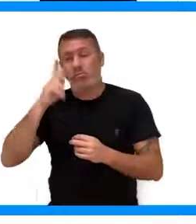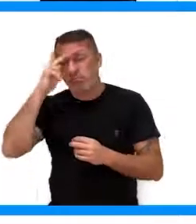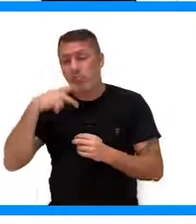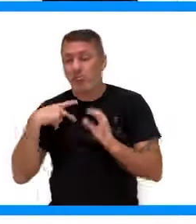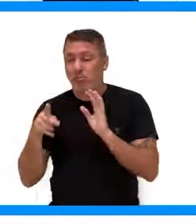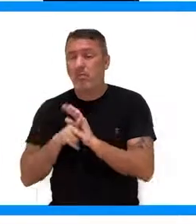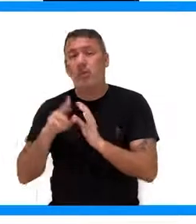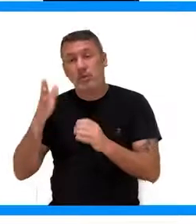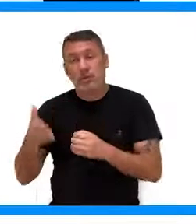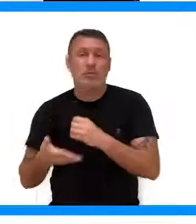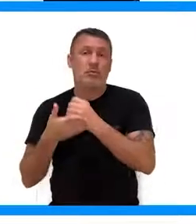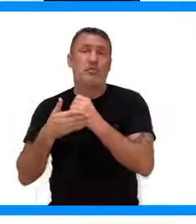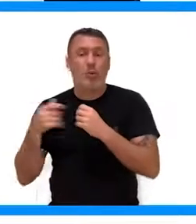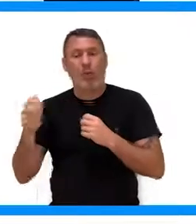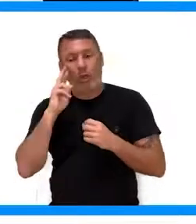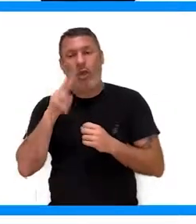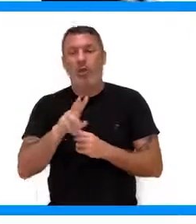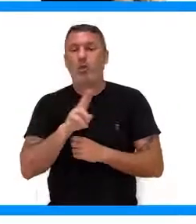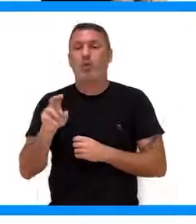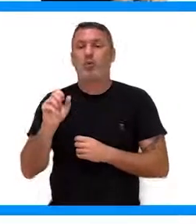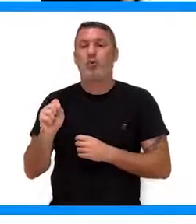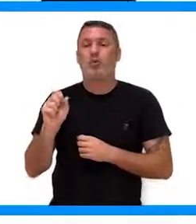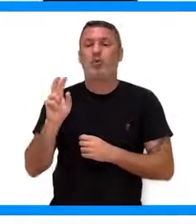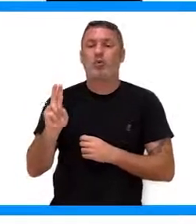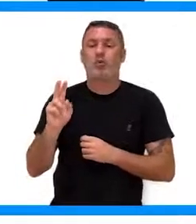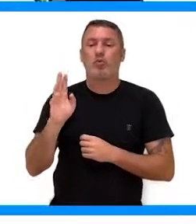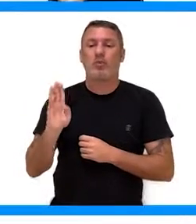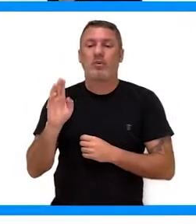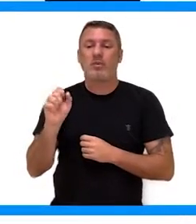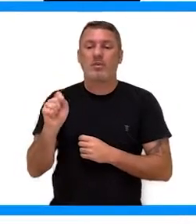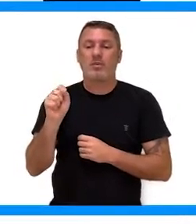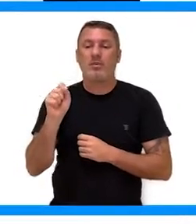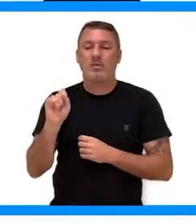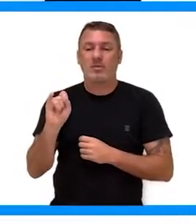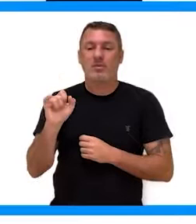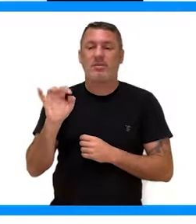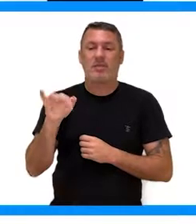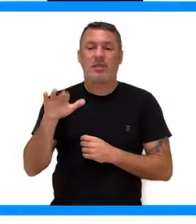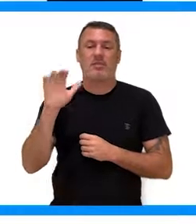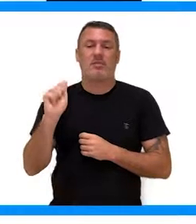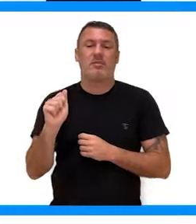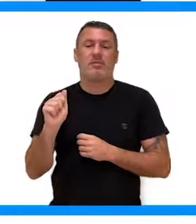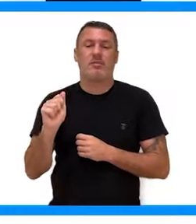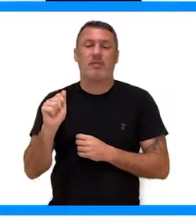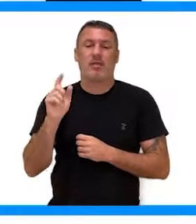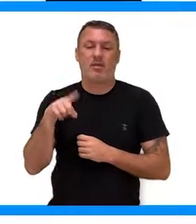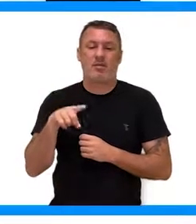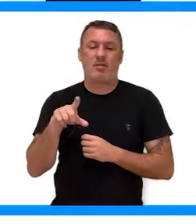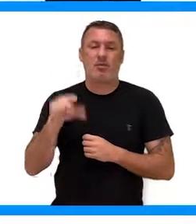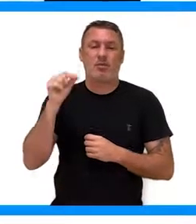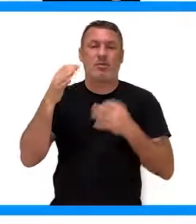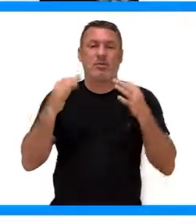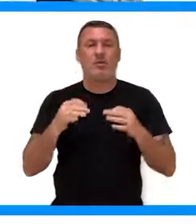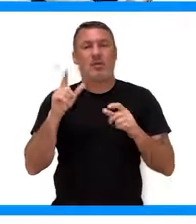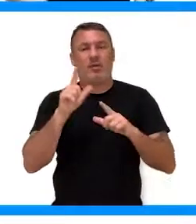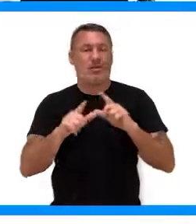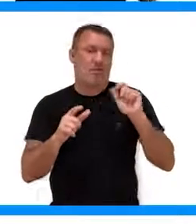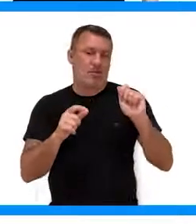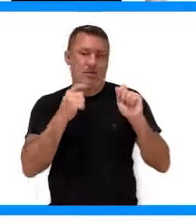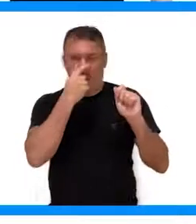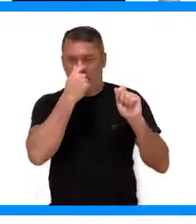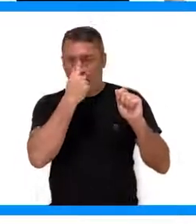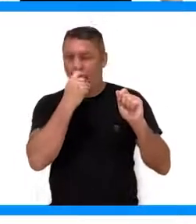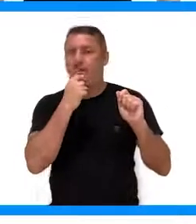sobrevivência própria do agricultor, daquele que está cultivando a terra. Então, alternativa